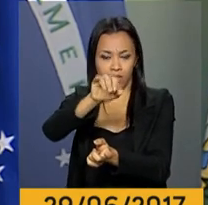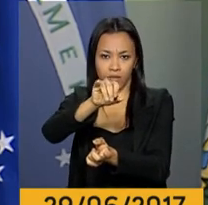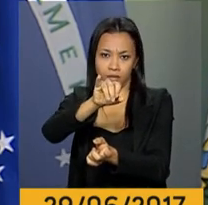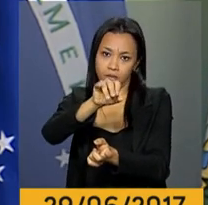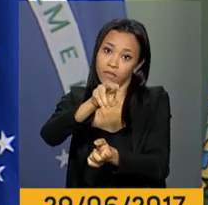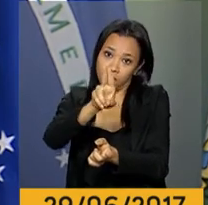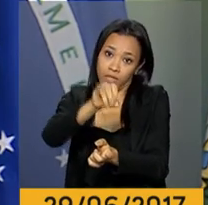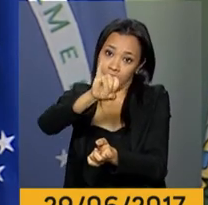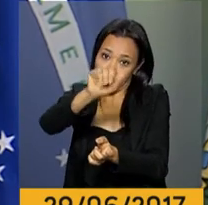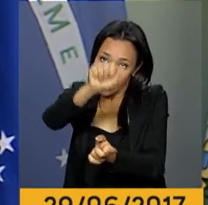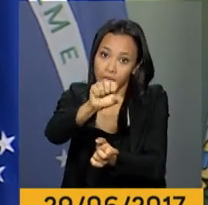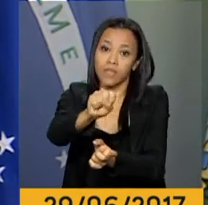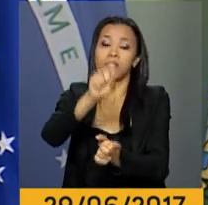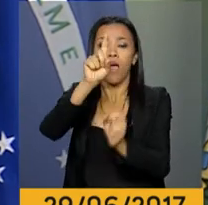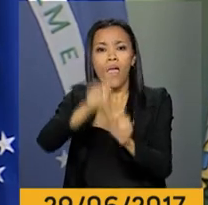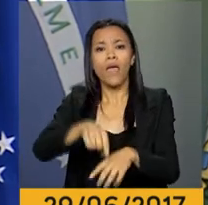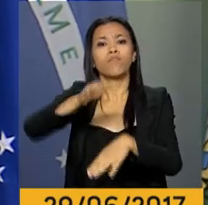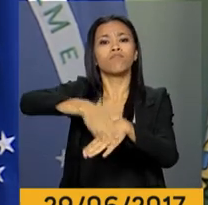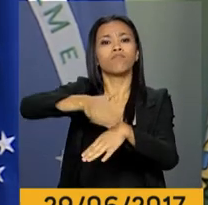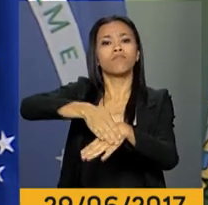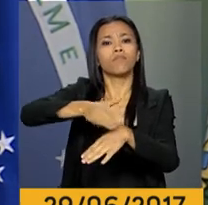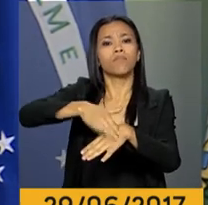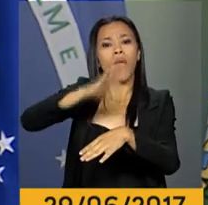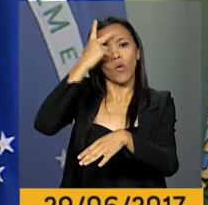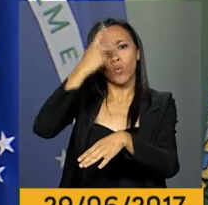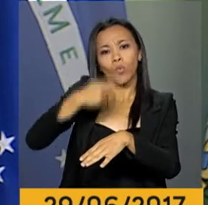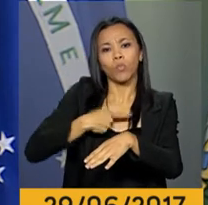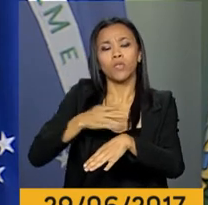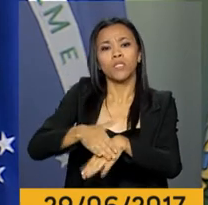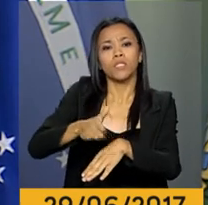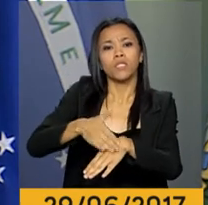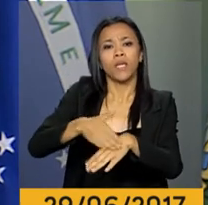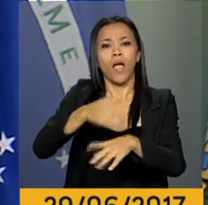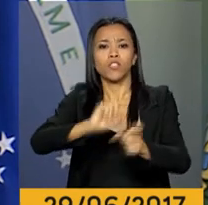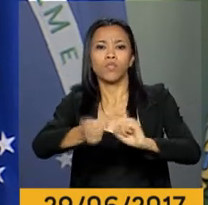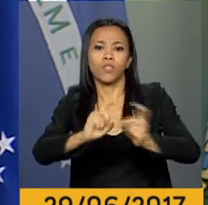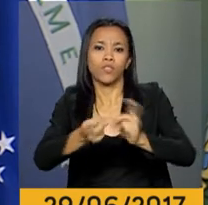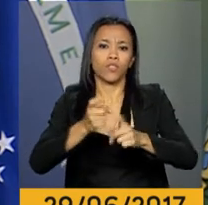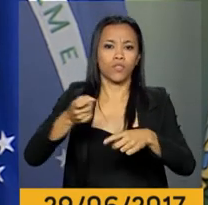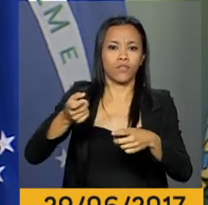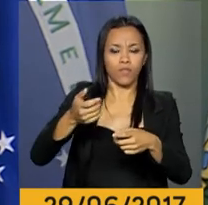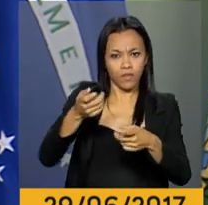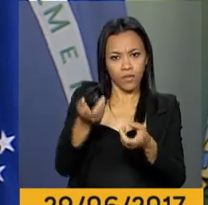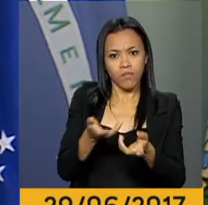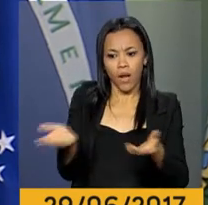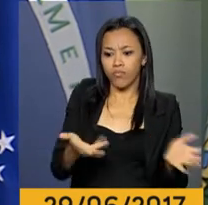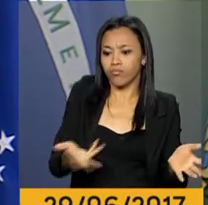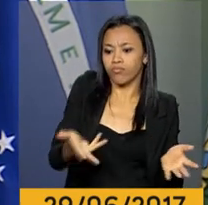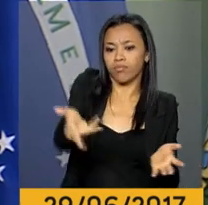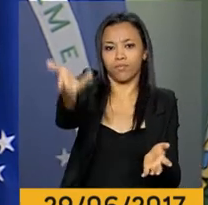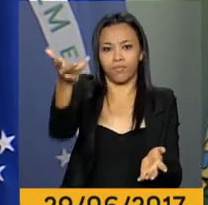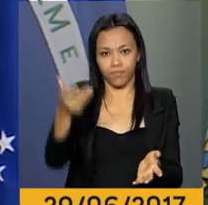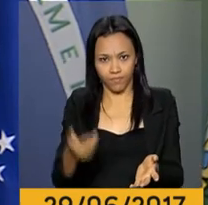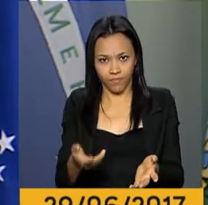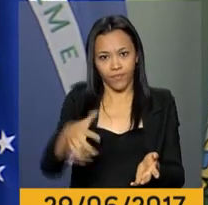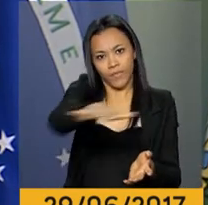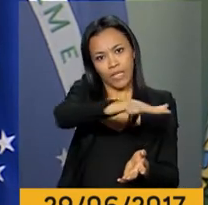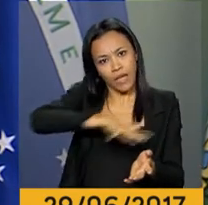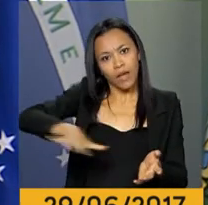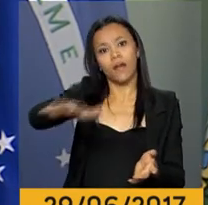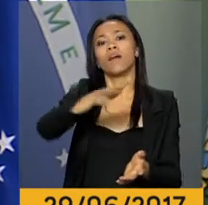autonomia administrativa para dar um pouco mais de agilidade à atividade administrativa